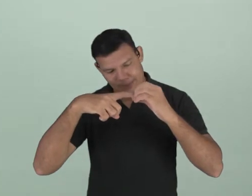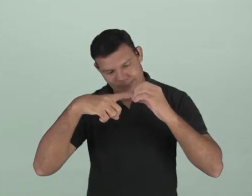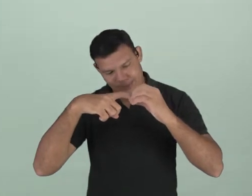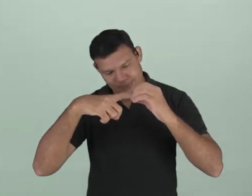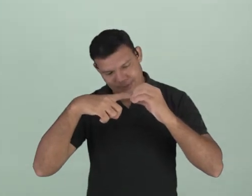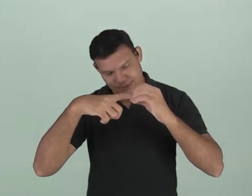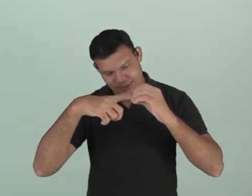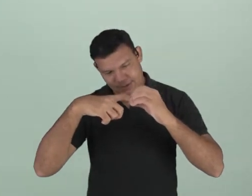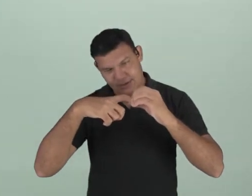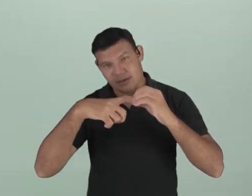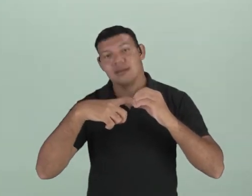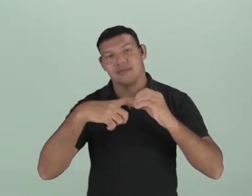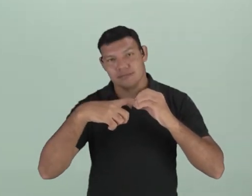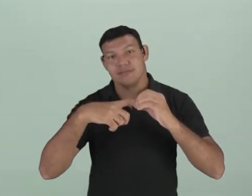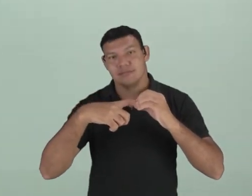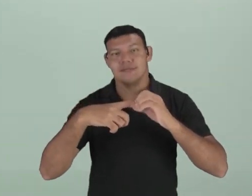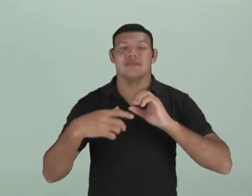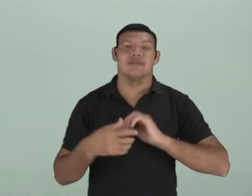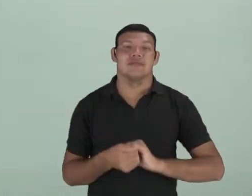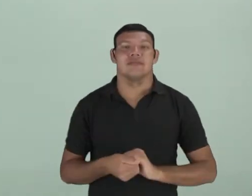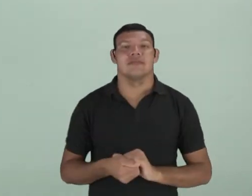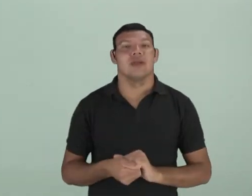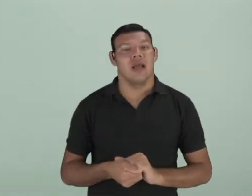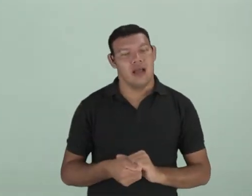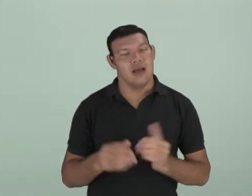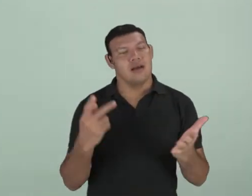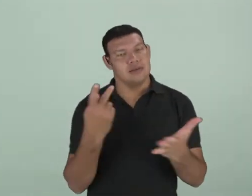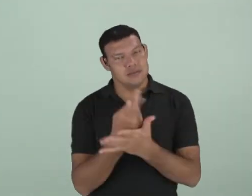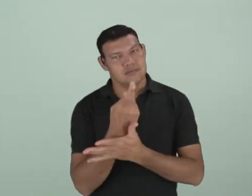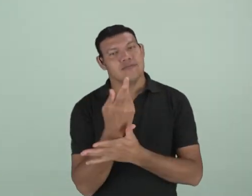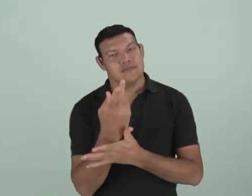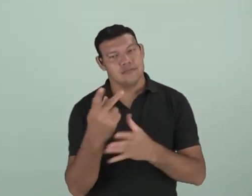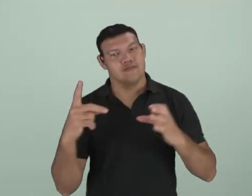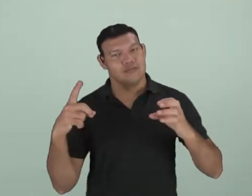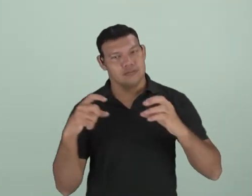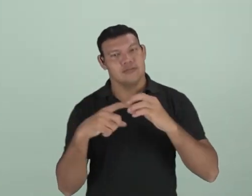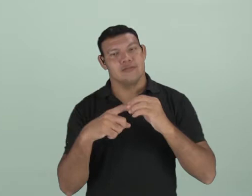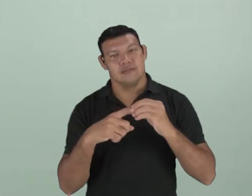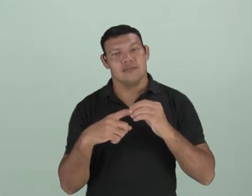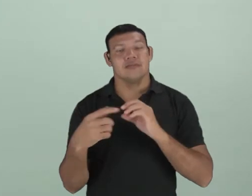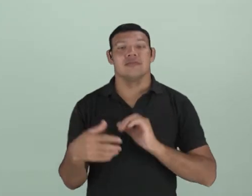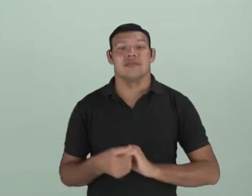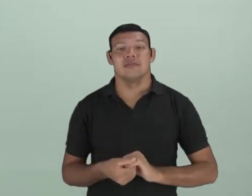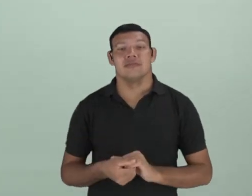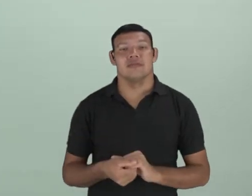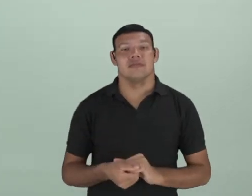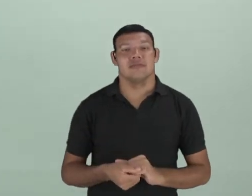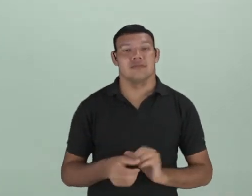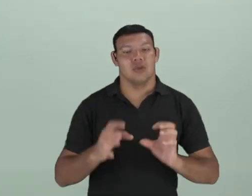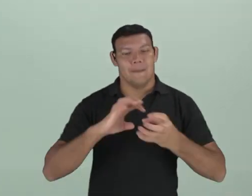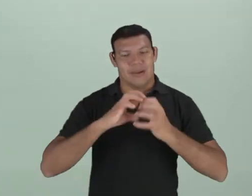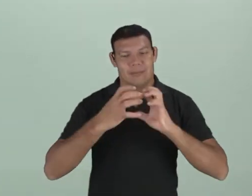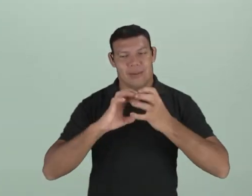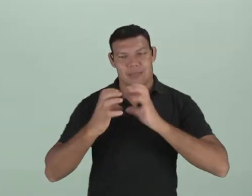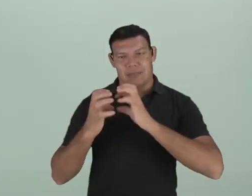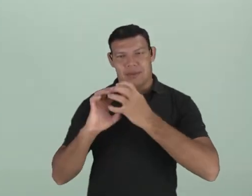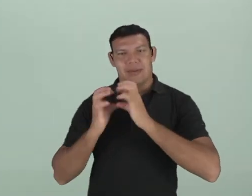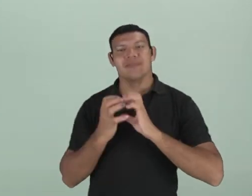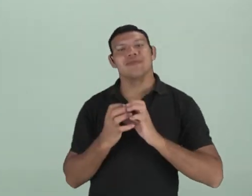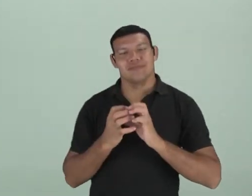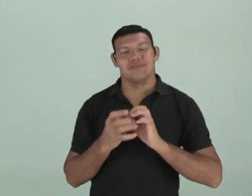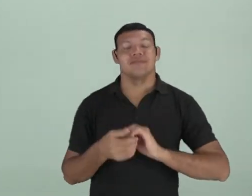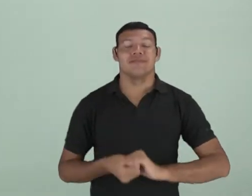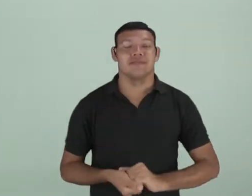consegui entrar nem na célula do a voz do secundário a partir daí ocorre a fecundação e vamos correr processos né do